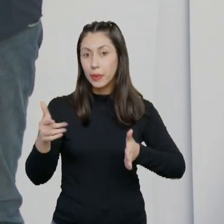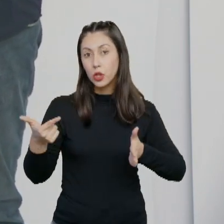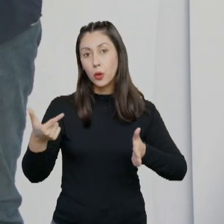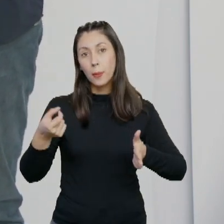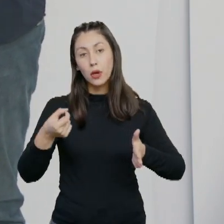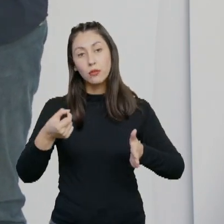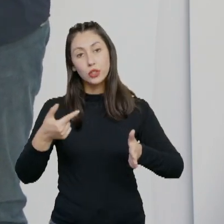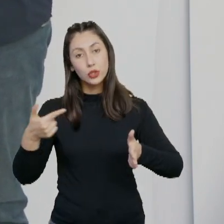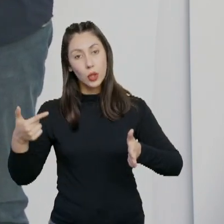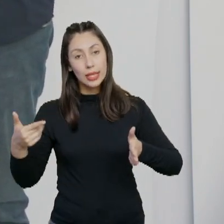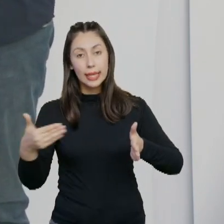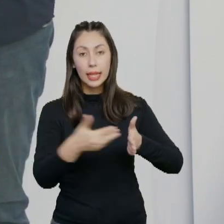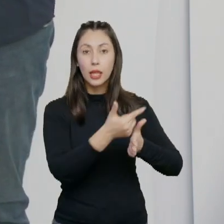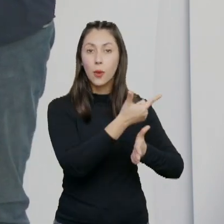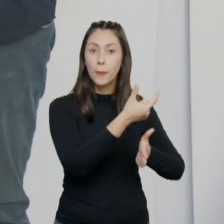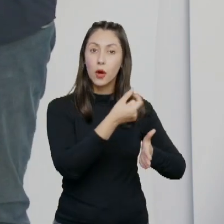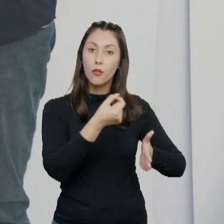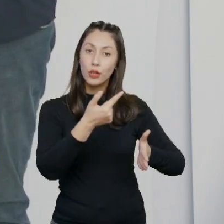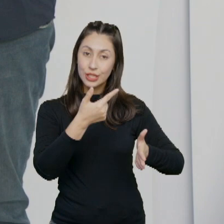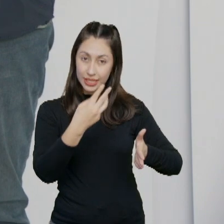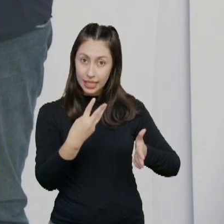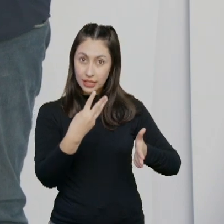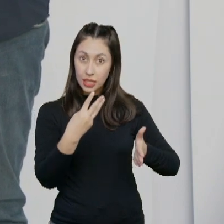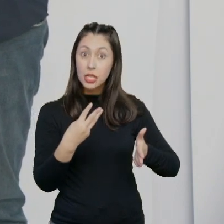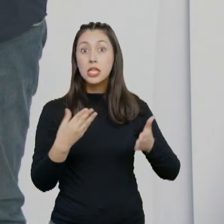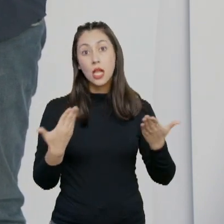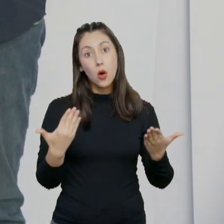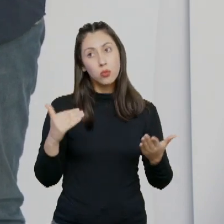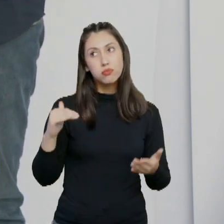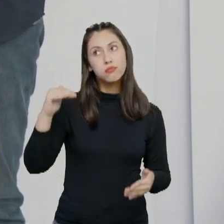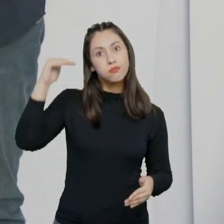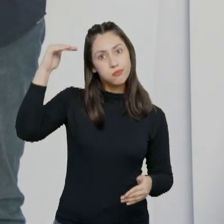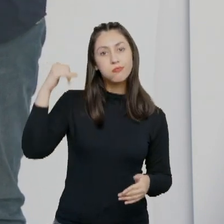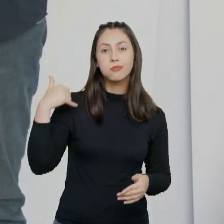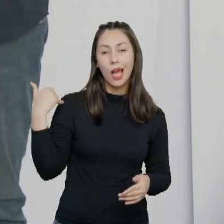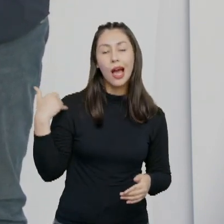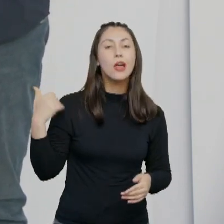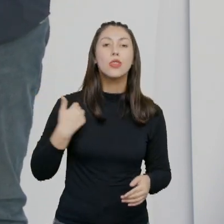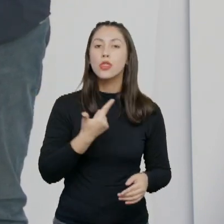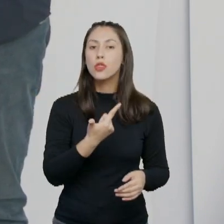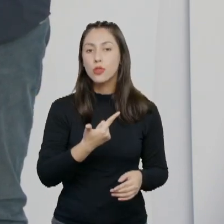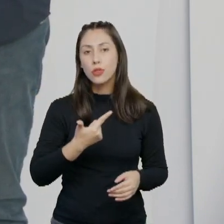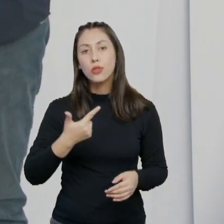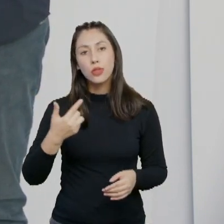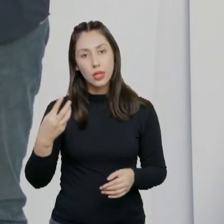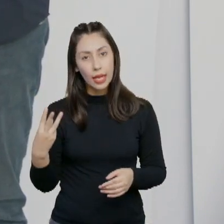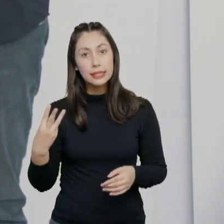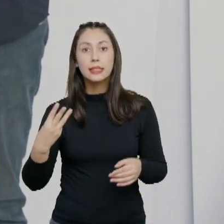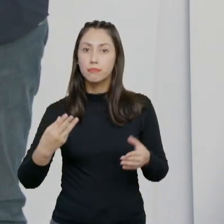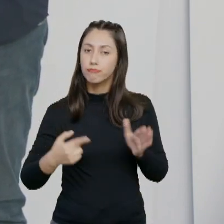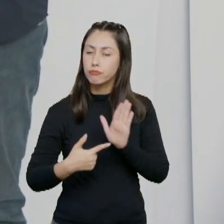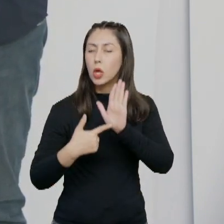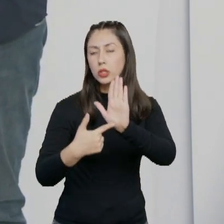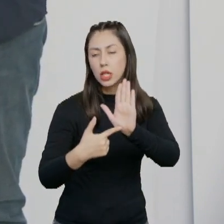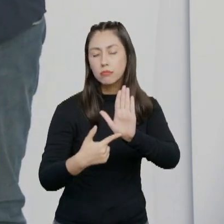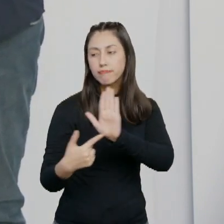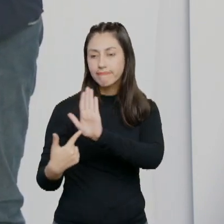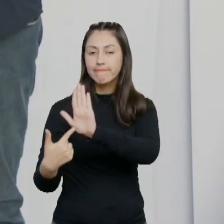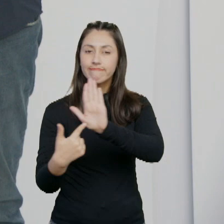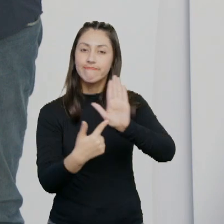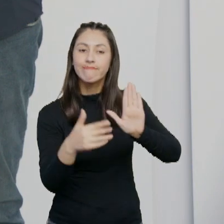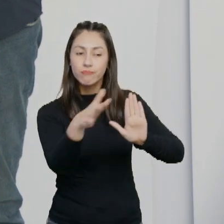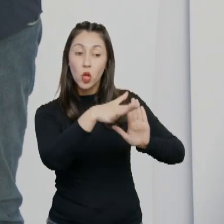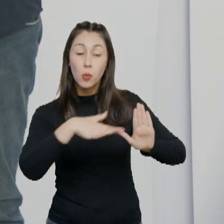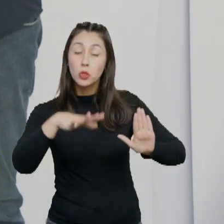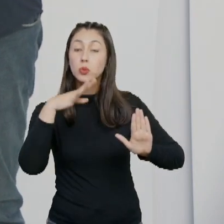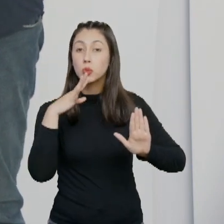2022-2023, ao qual os atletas também do Sub-22 estavam lá. Então o Paulo aproveitou para fazer esse registro com a galera do Sub-22, que vai